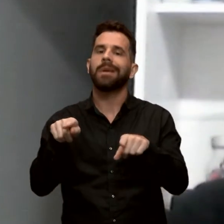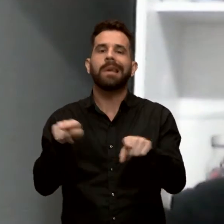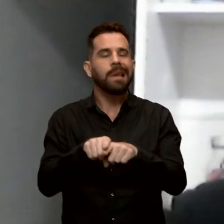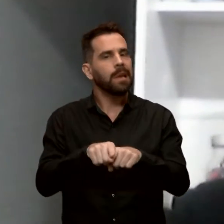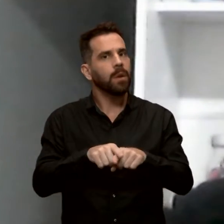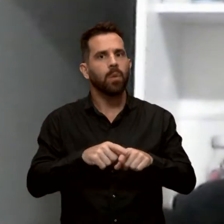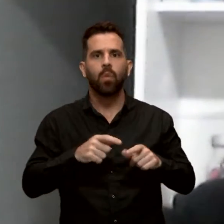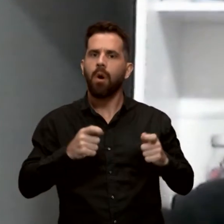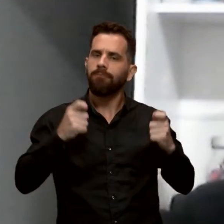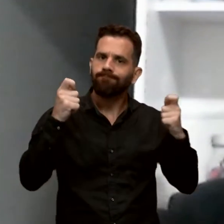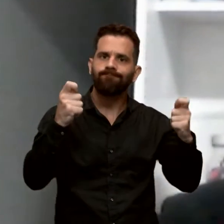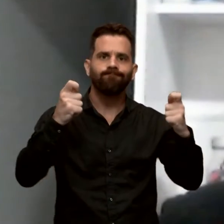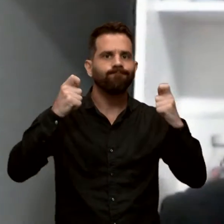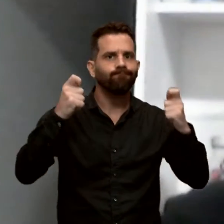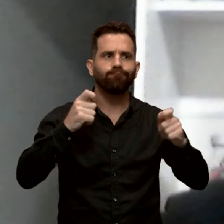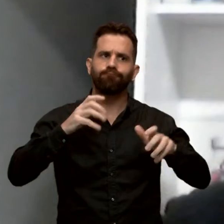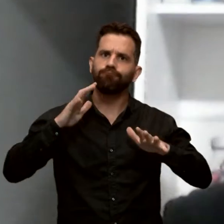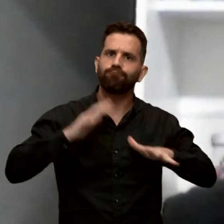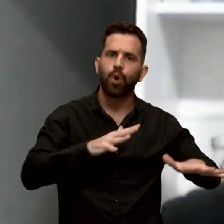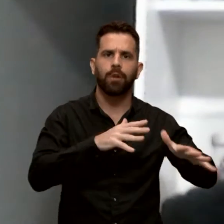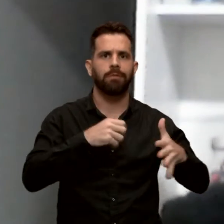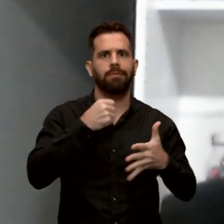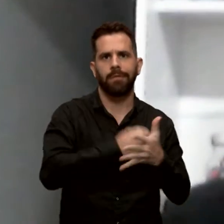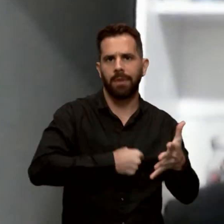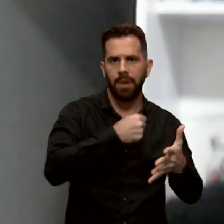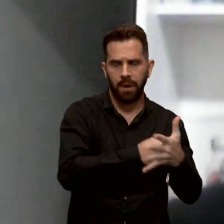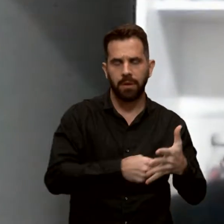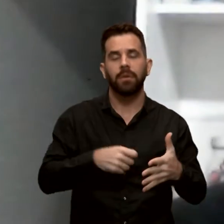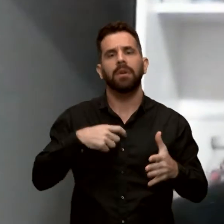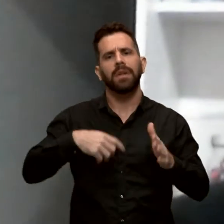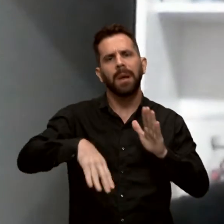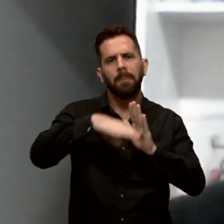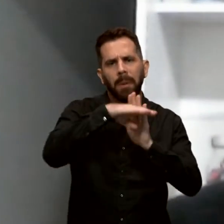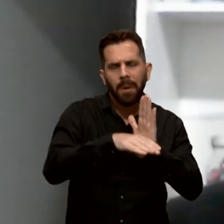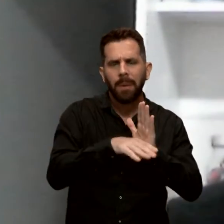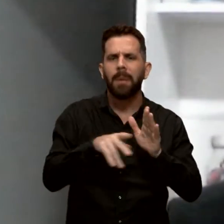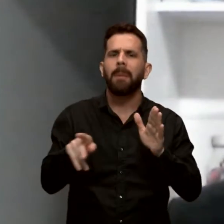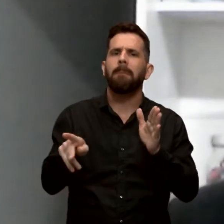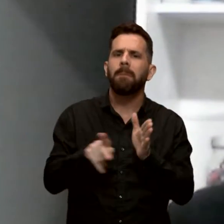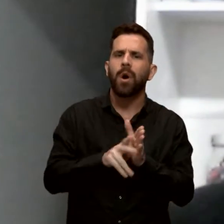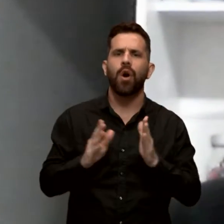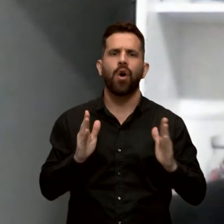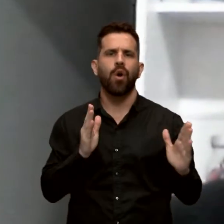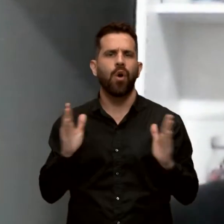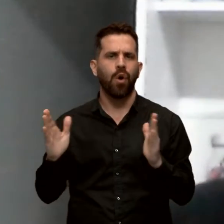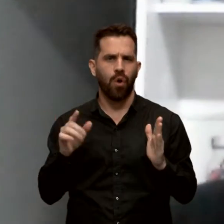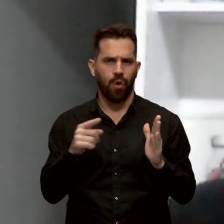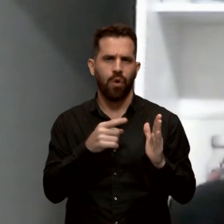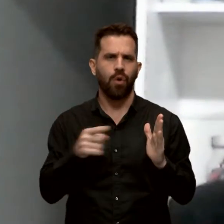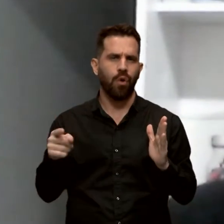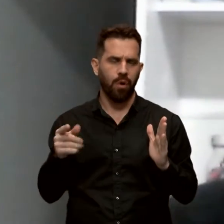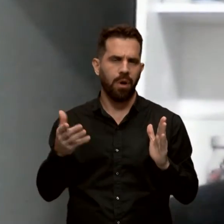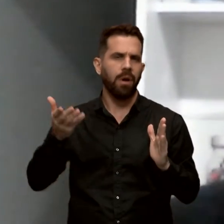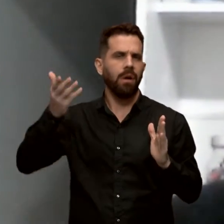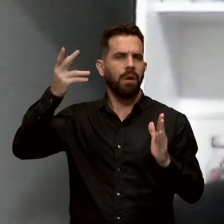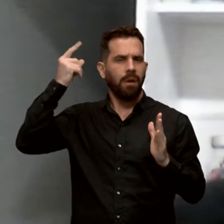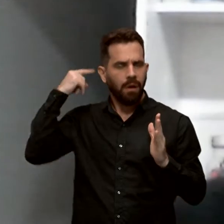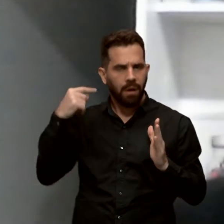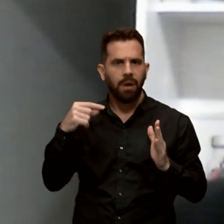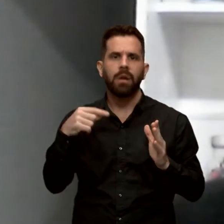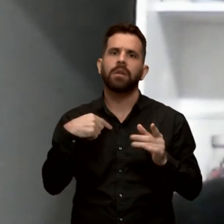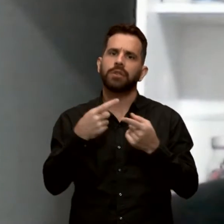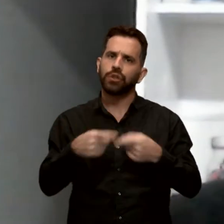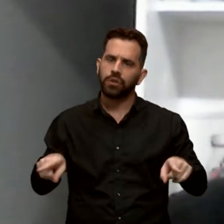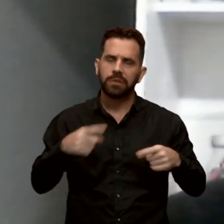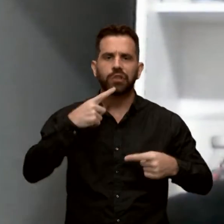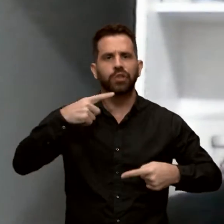letras preocupações extensivas aos debates da época, né, que era a questão do direito à cidade,